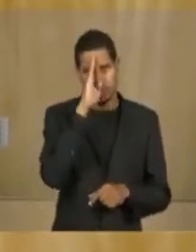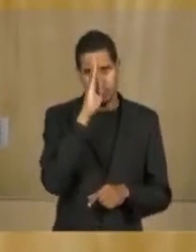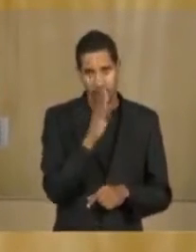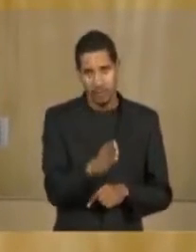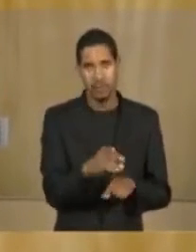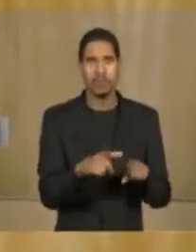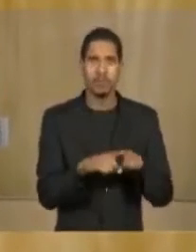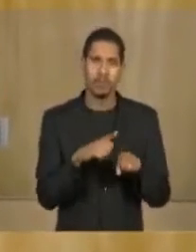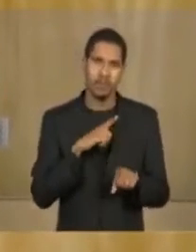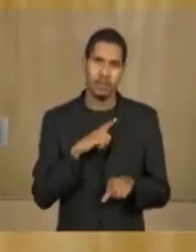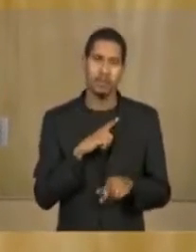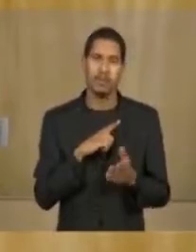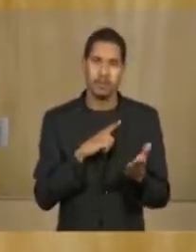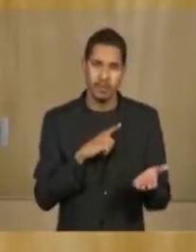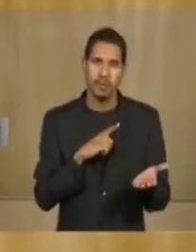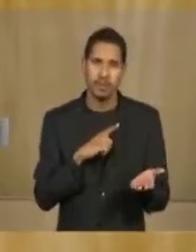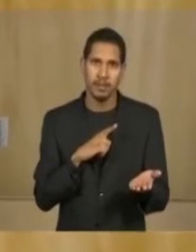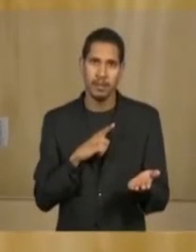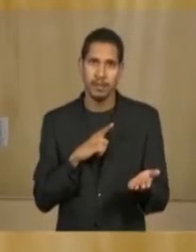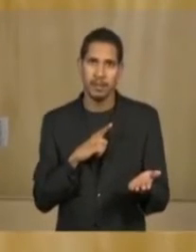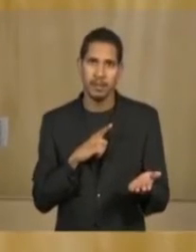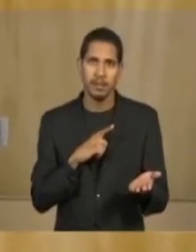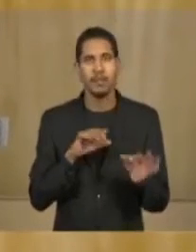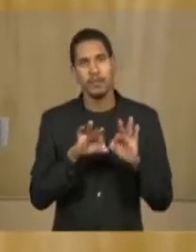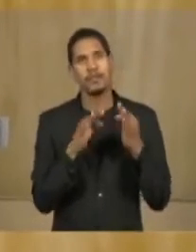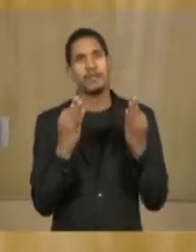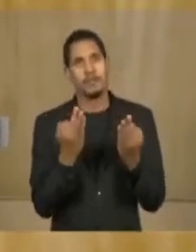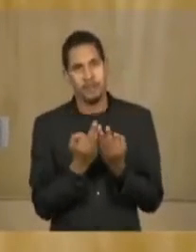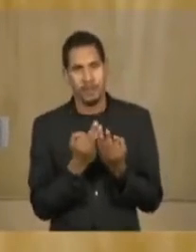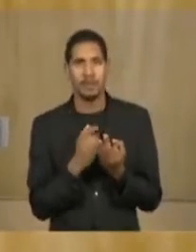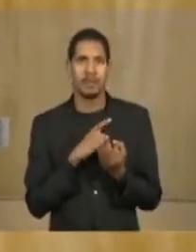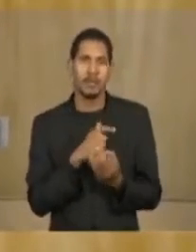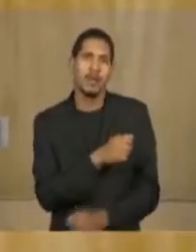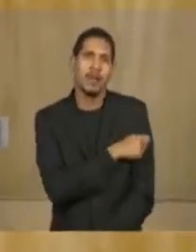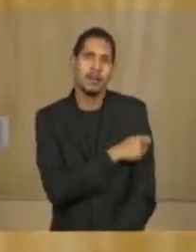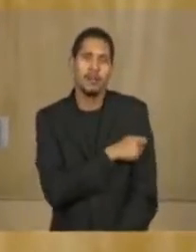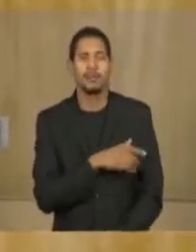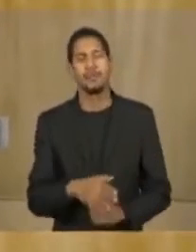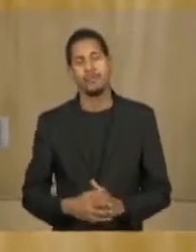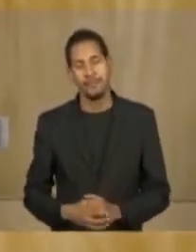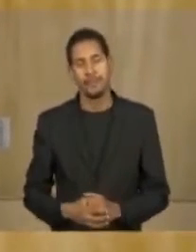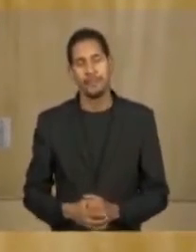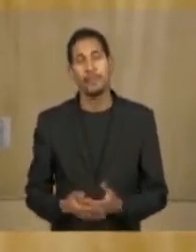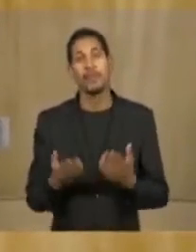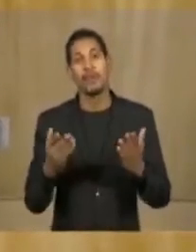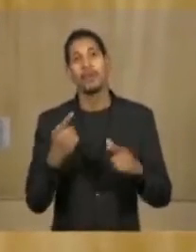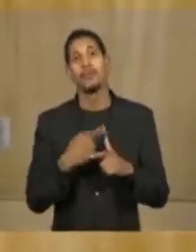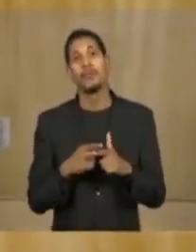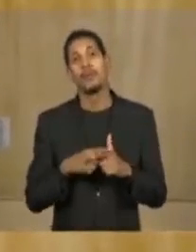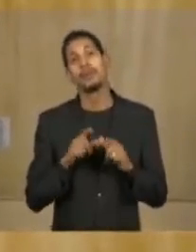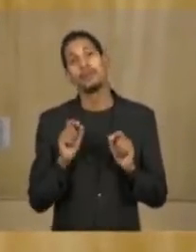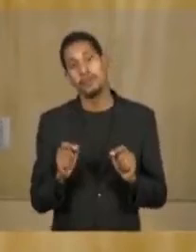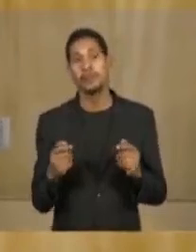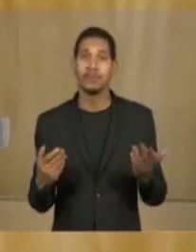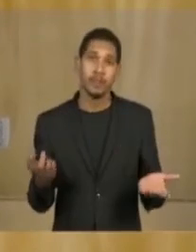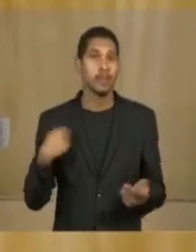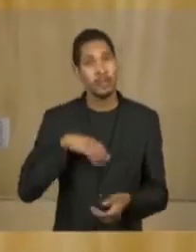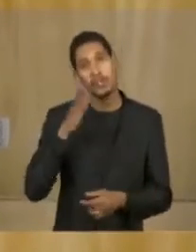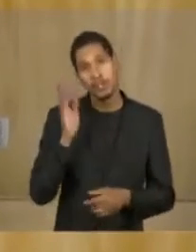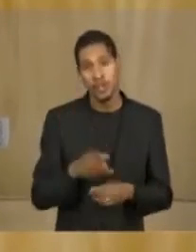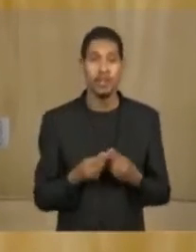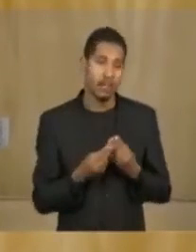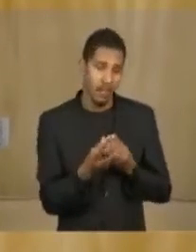de gêneros alimentícios, diretamente para as famílias dos alunos. O problema é que a gente fornece gêneros alimentícios